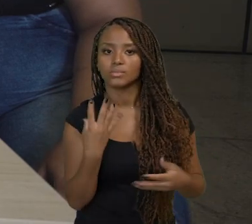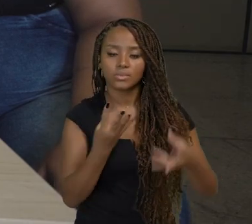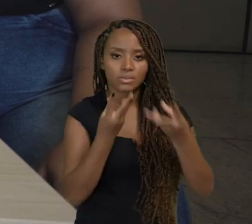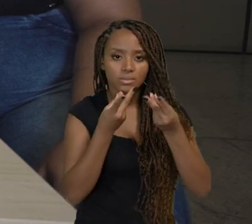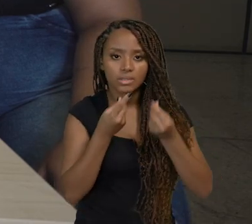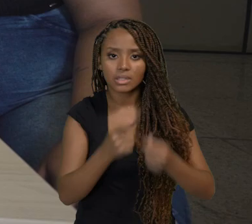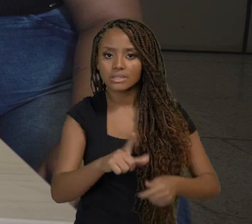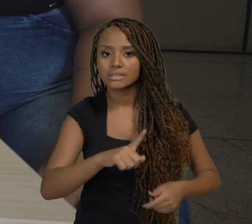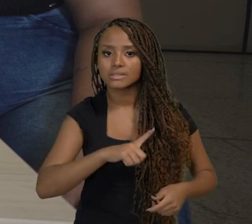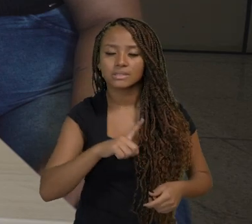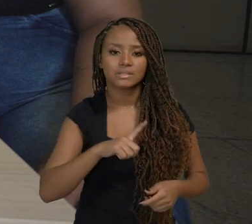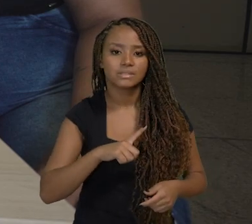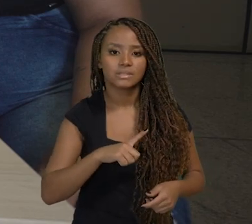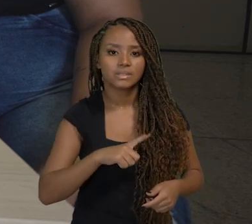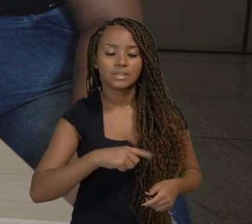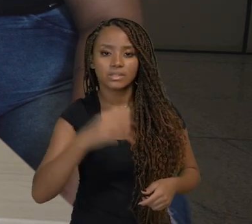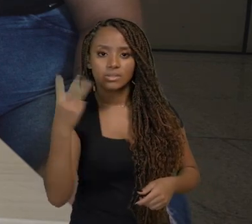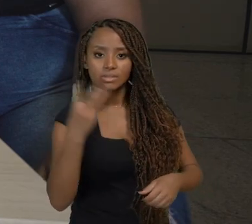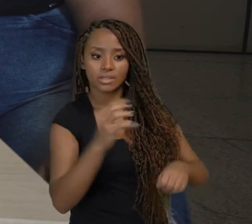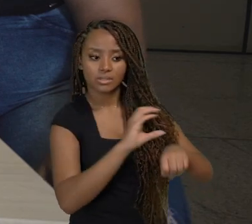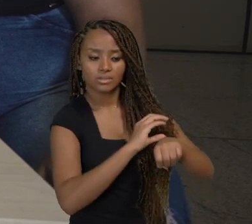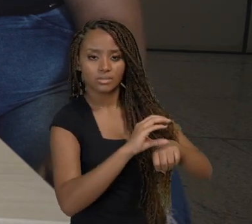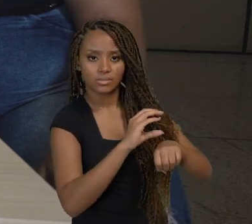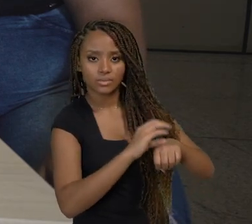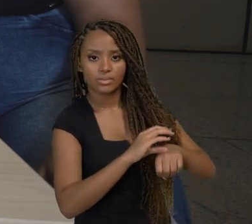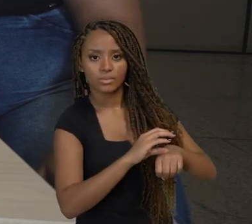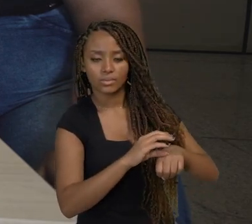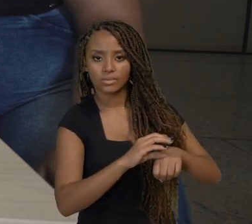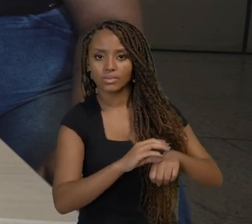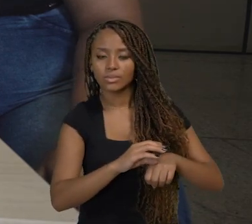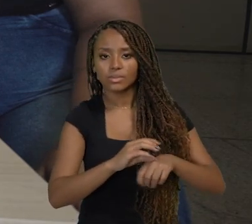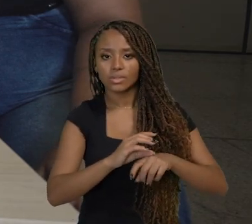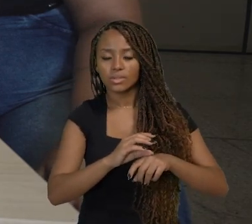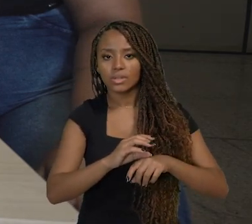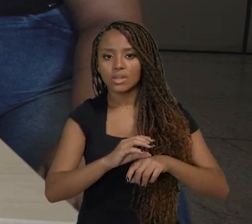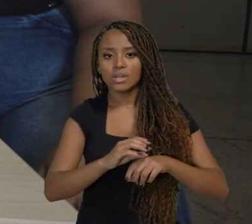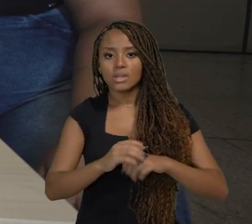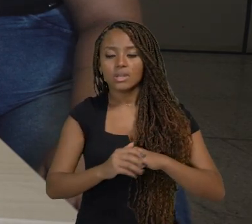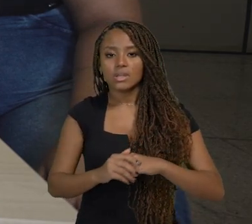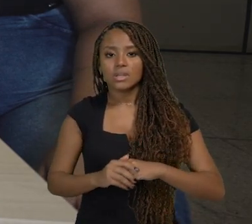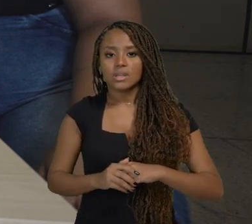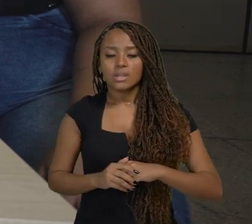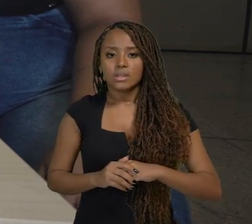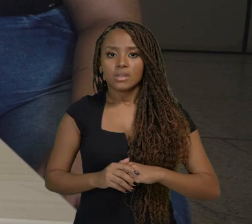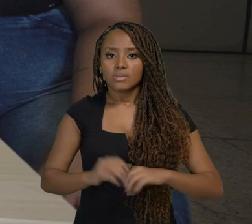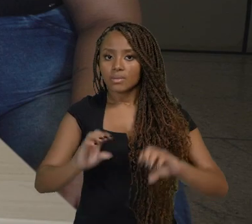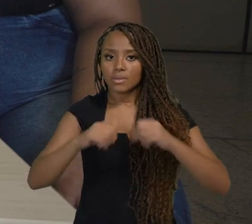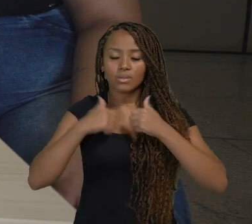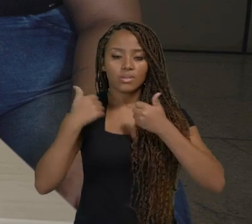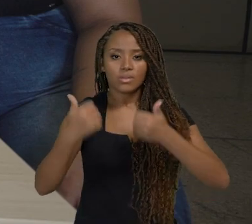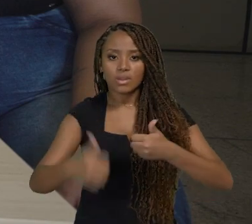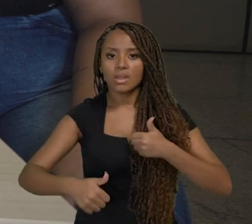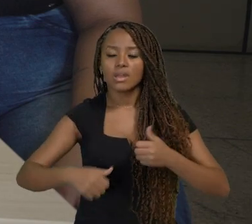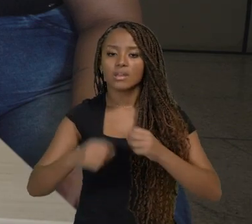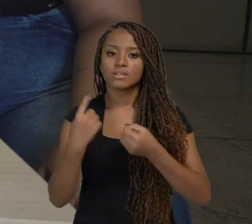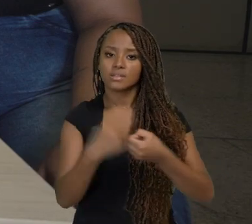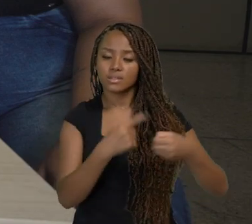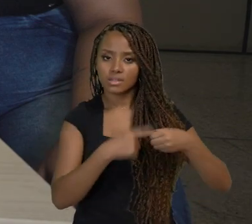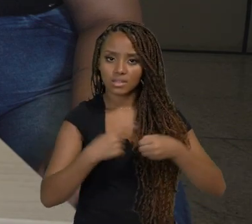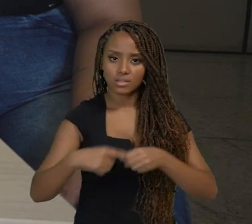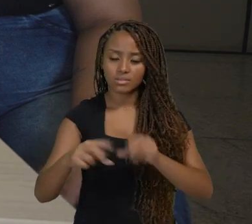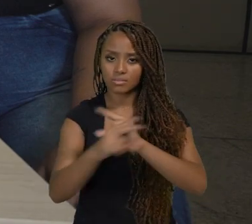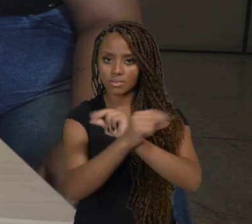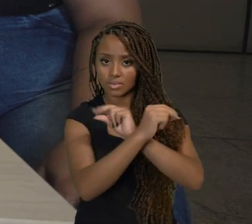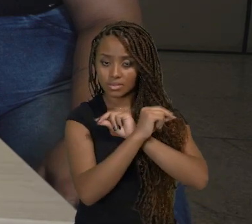de ter, né, uma viabilidade dos três cursos, né, e favorecer a cidade de Patos de Minas e região, né,